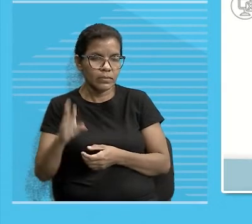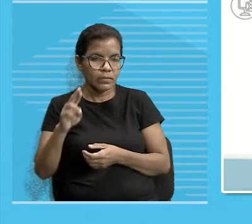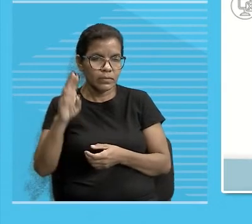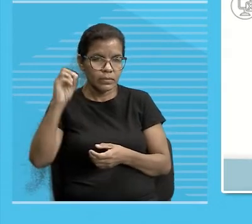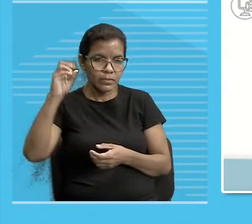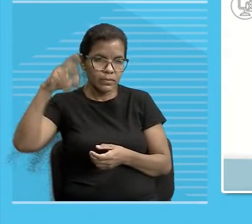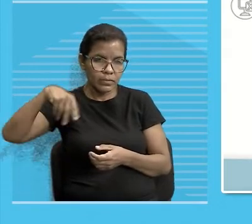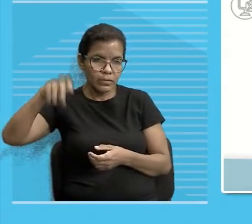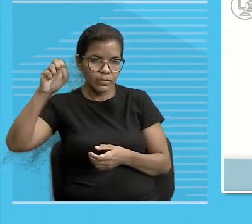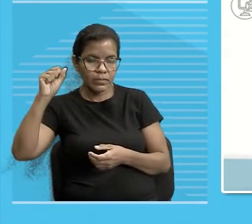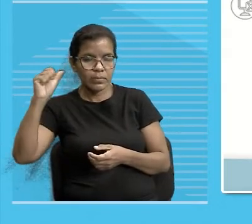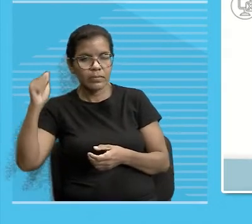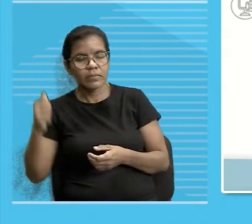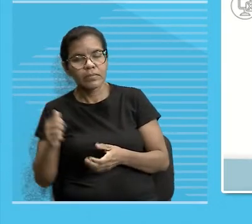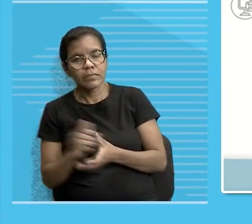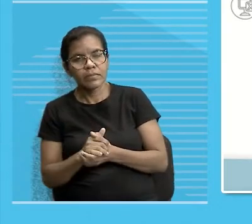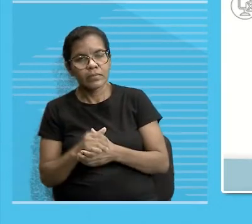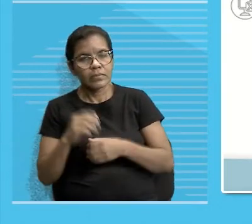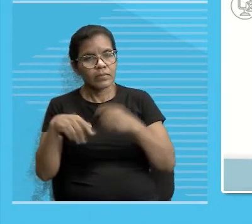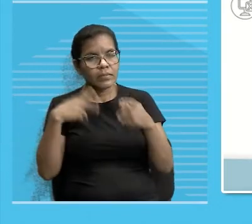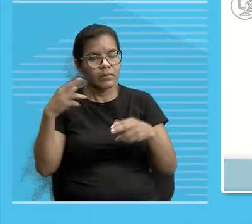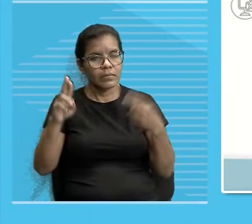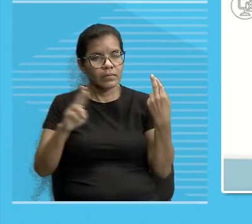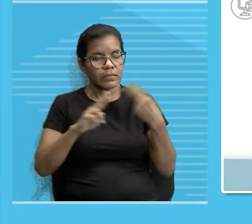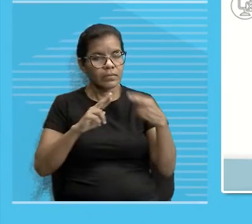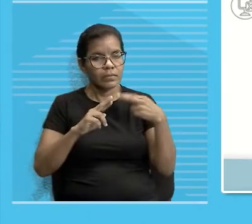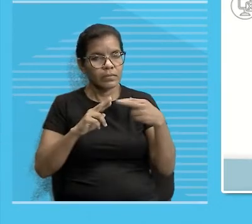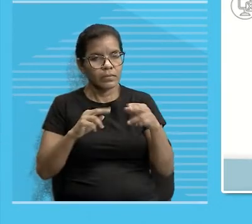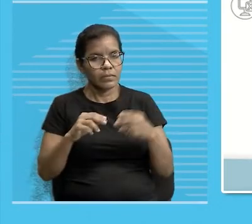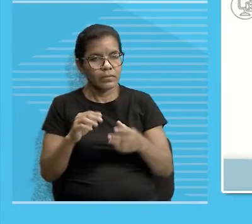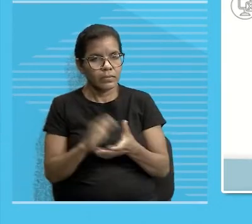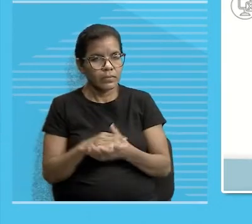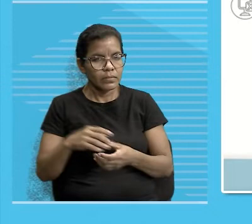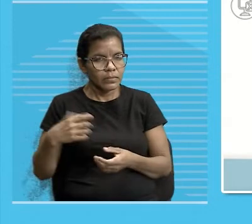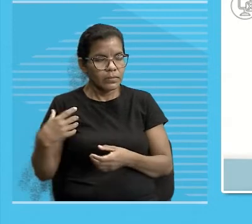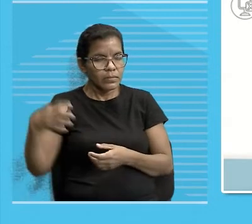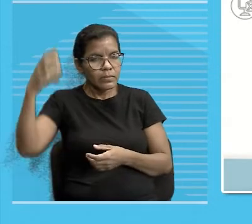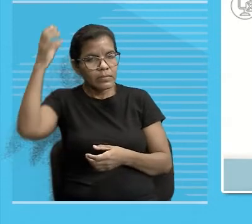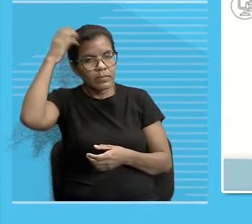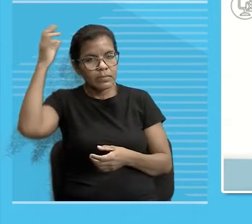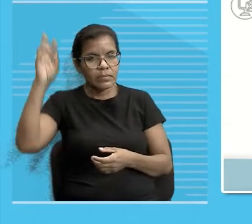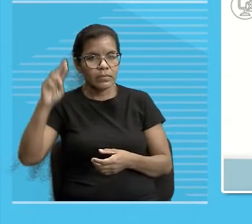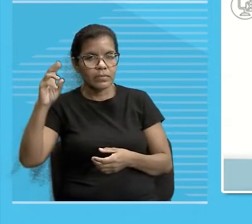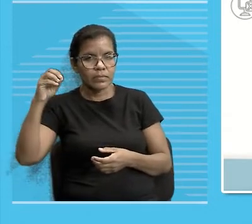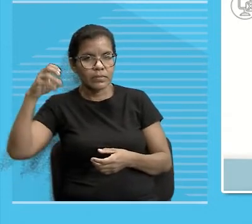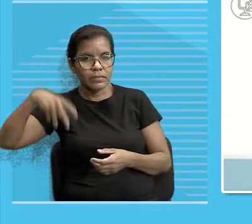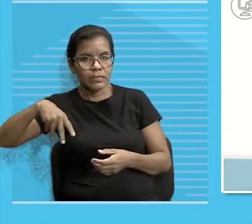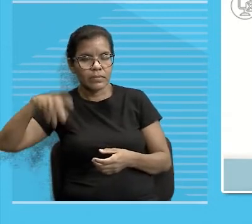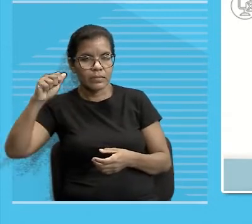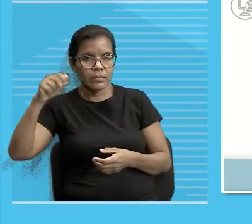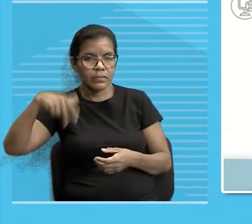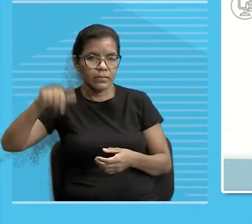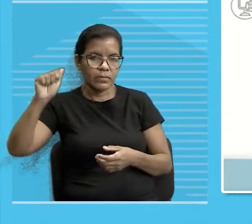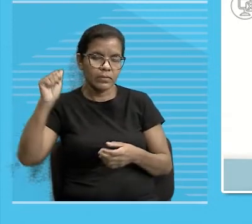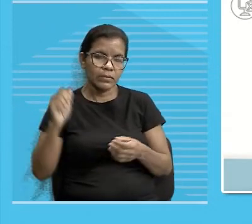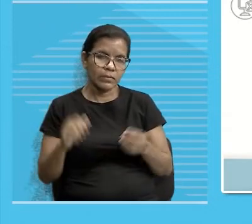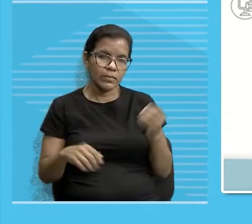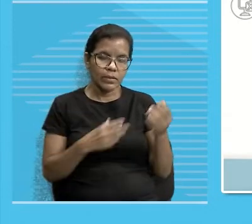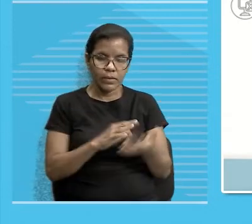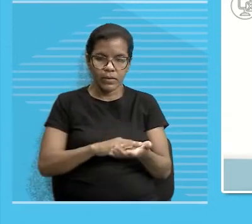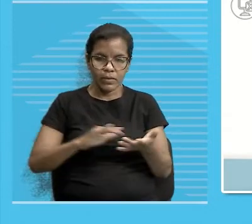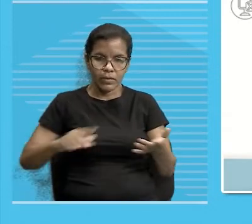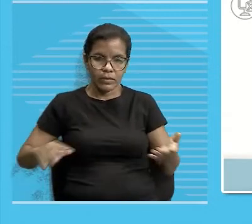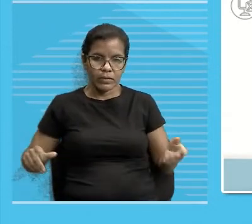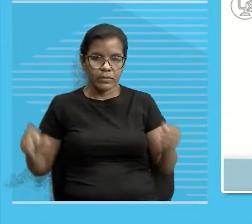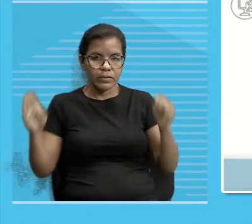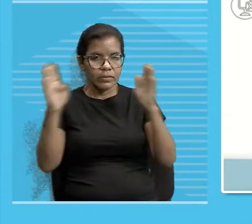o cristianismo se torna a religião oficial do Império Romano, a gente vai ter uma quantidade de igrejas